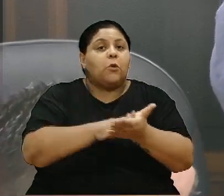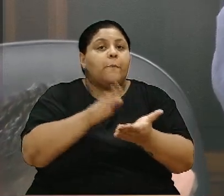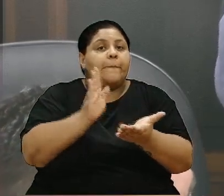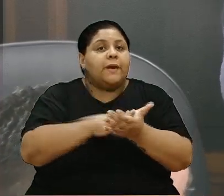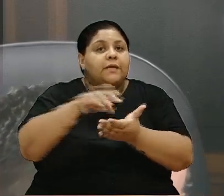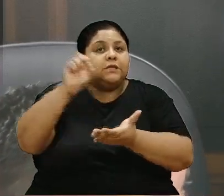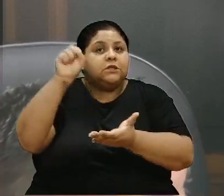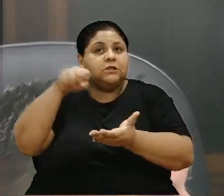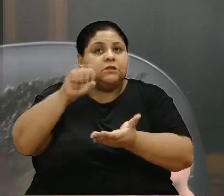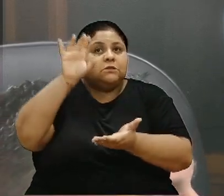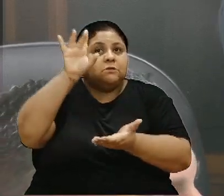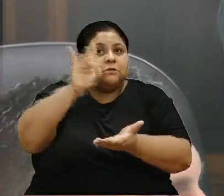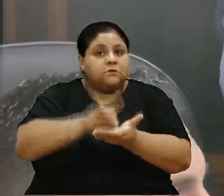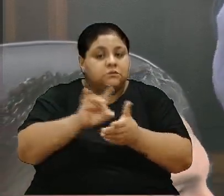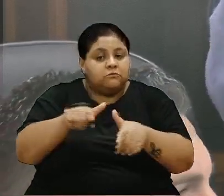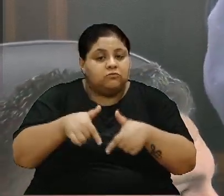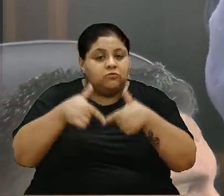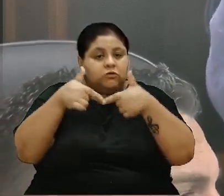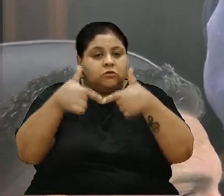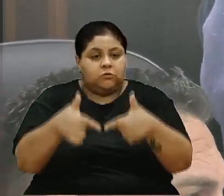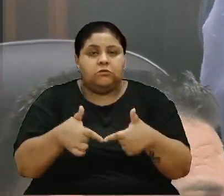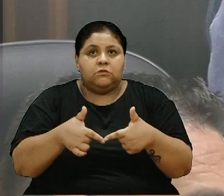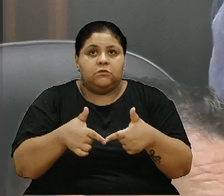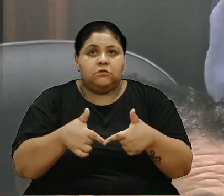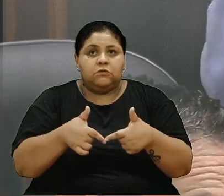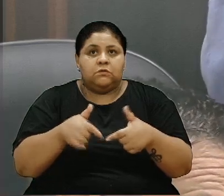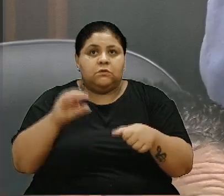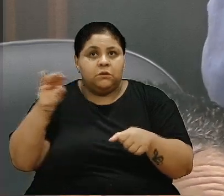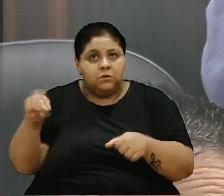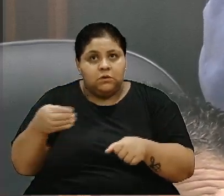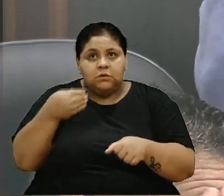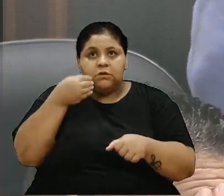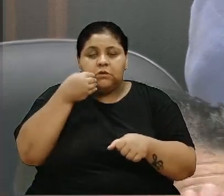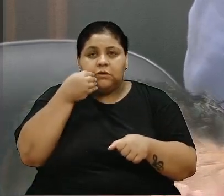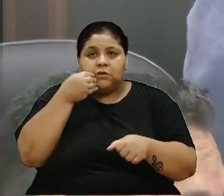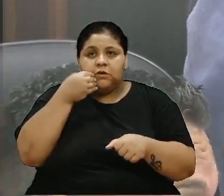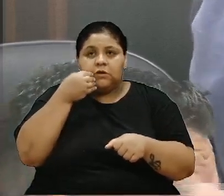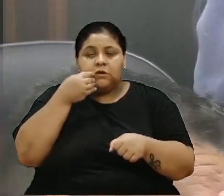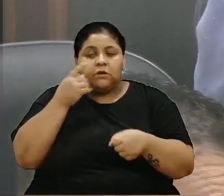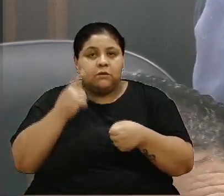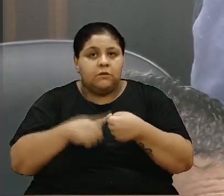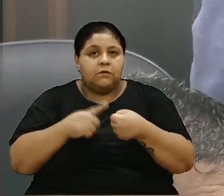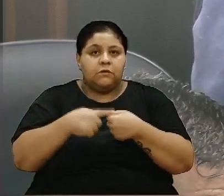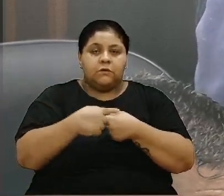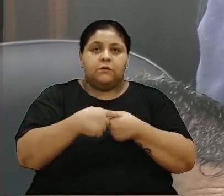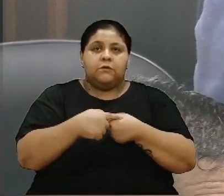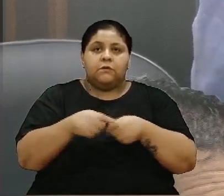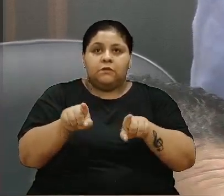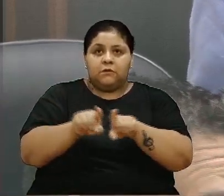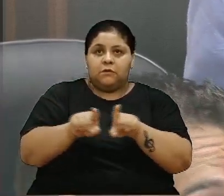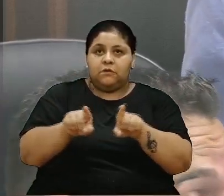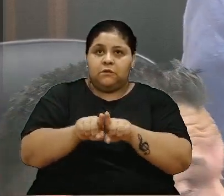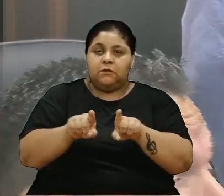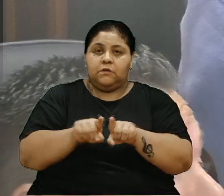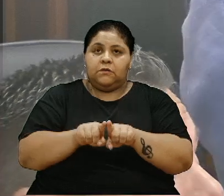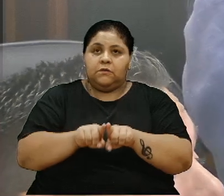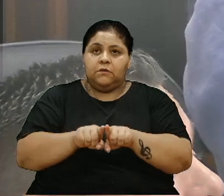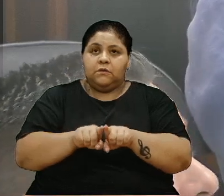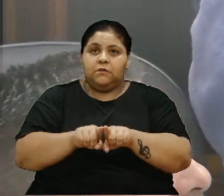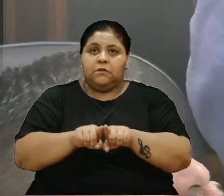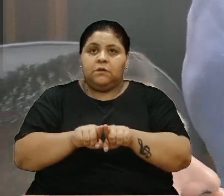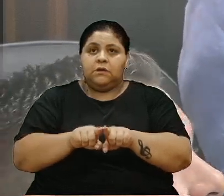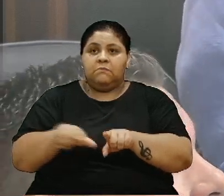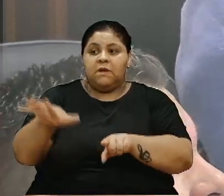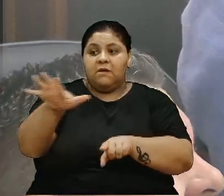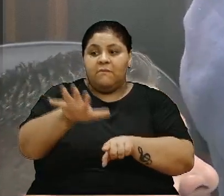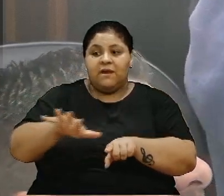a efetividade dessas ações e que elas sejam aproveitadas ao máximo para a nossa cidade e, sobretudo, para os segmentos que participam